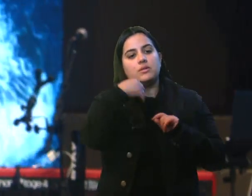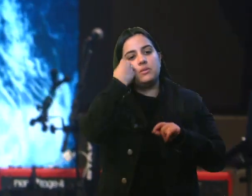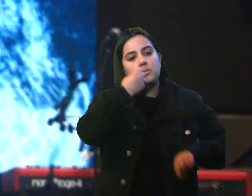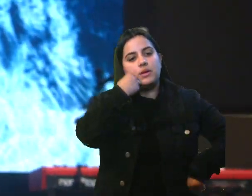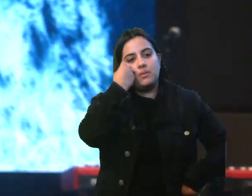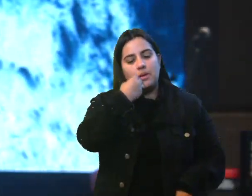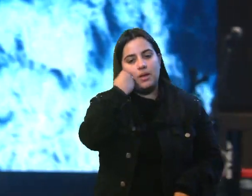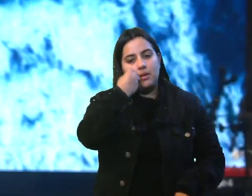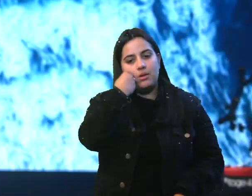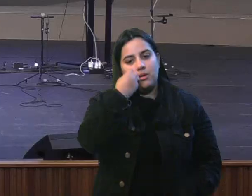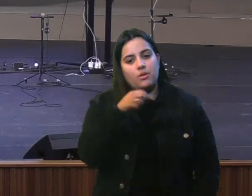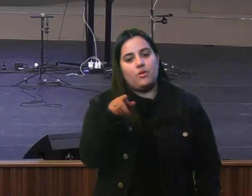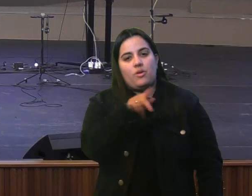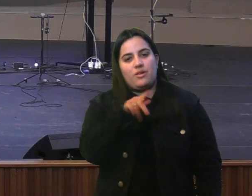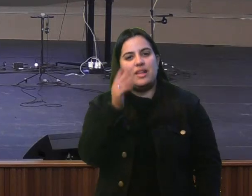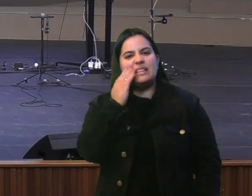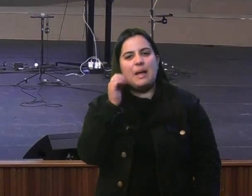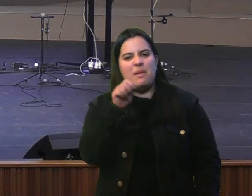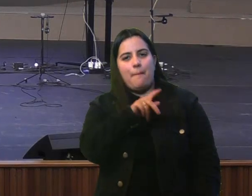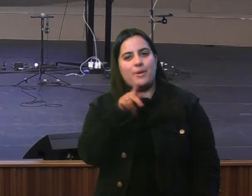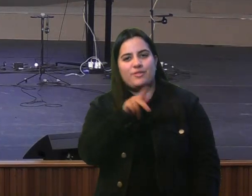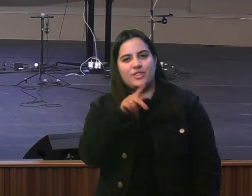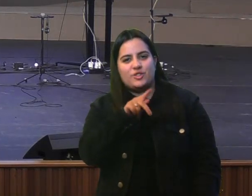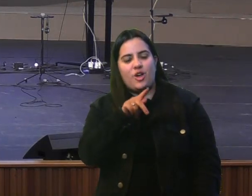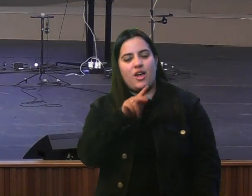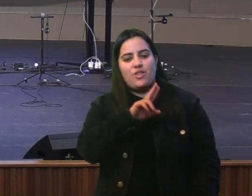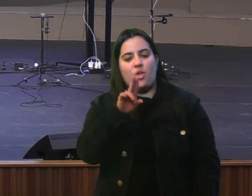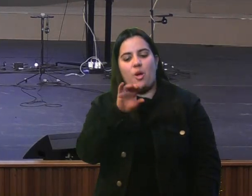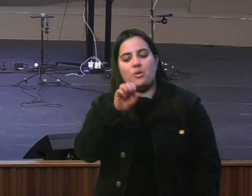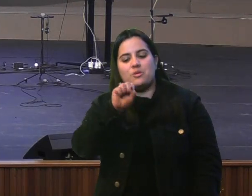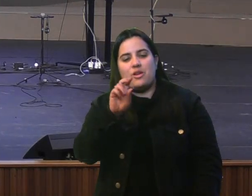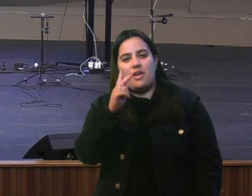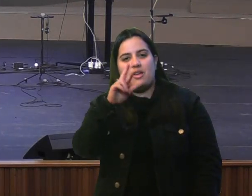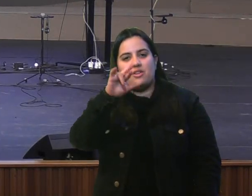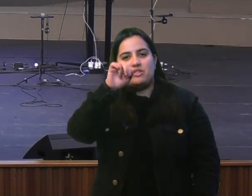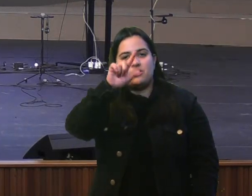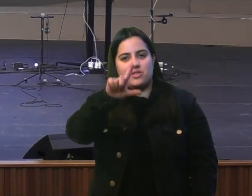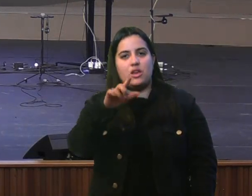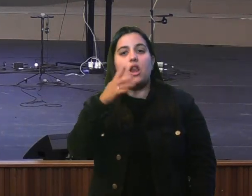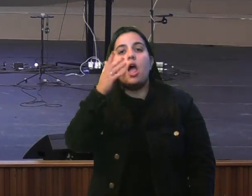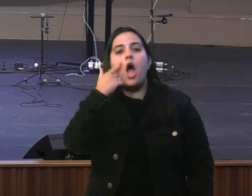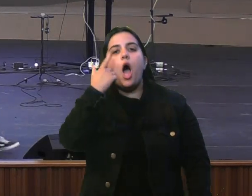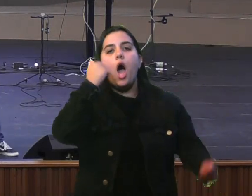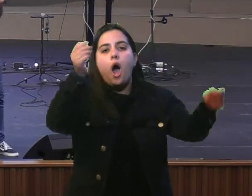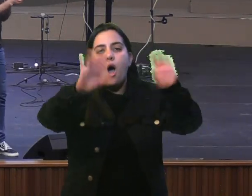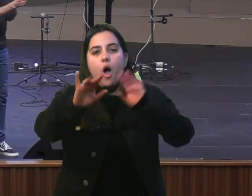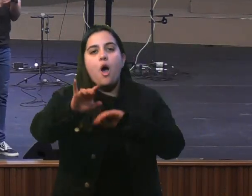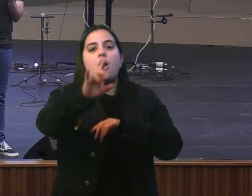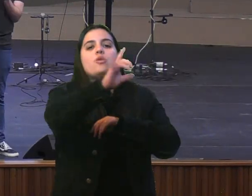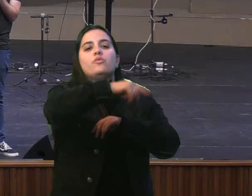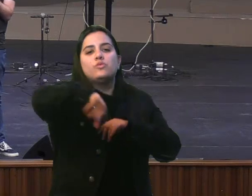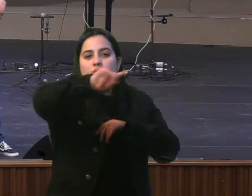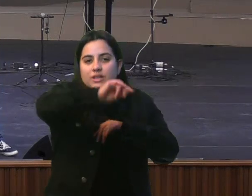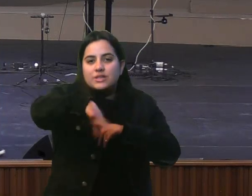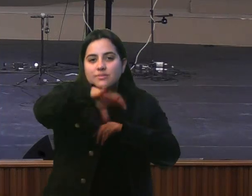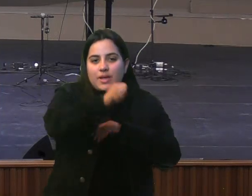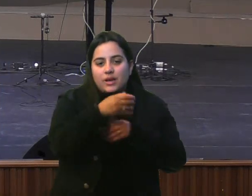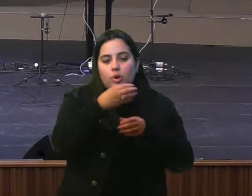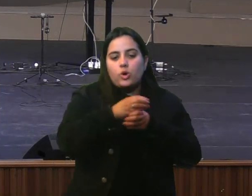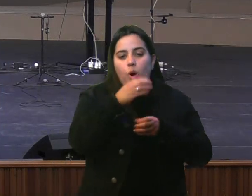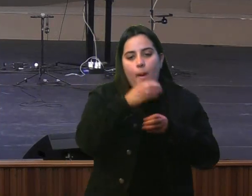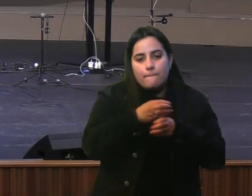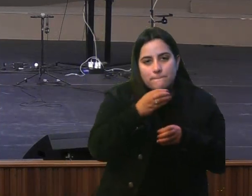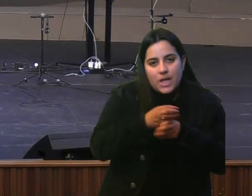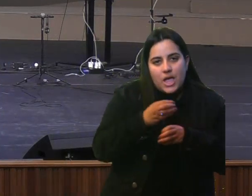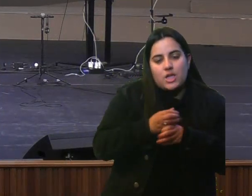experimento com a professora Shirley, sabe a tia Shirley? E ela fala assim: ó, gente, seguinte, cada um pega um copinho,